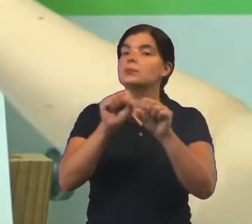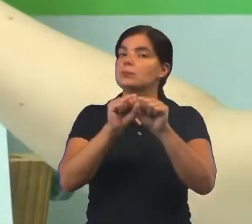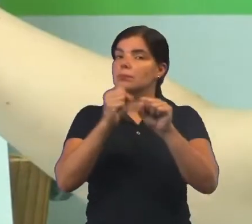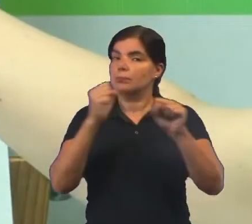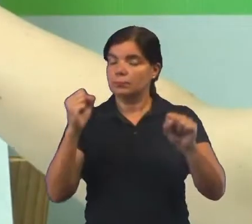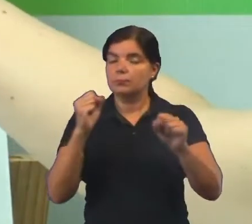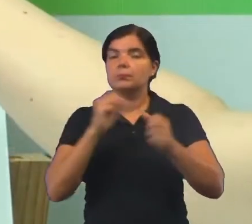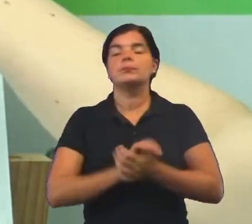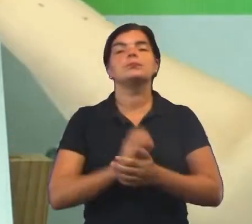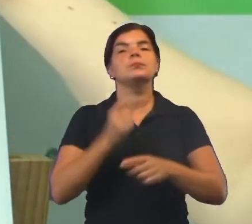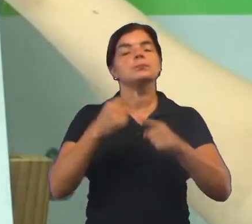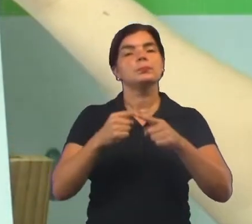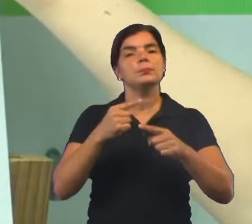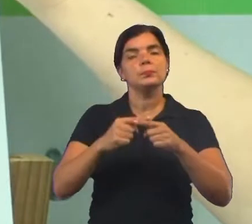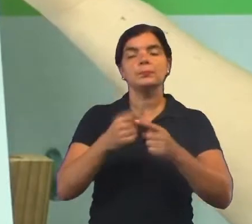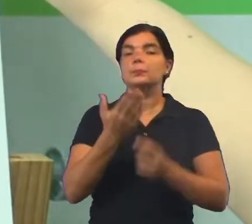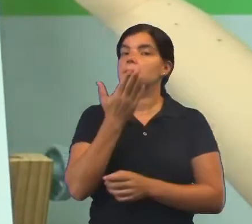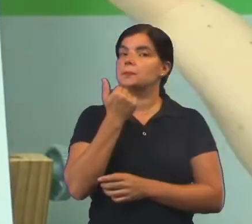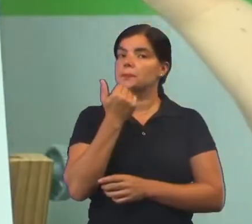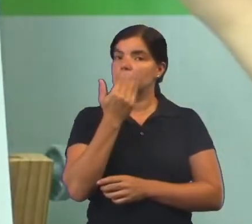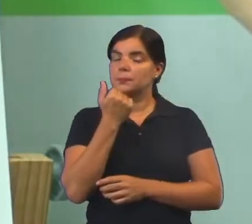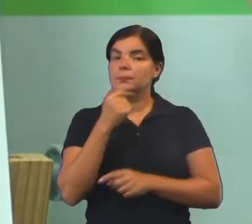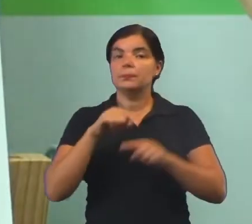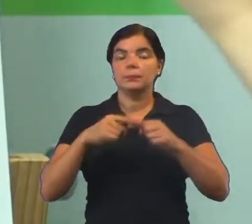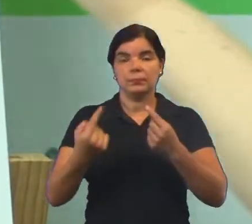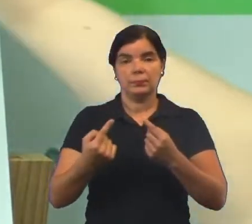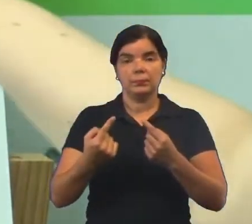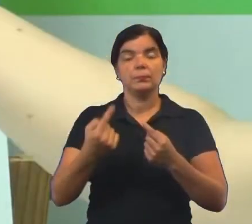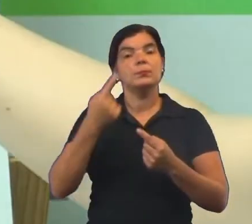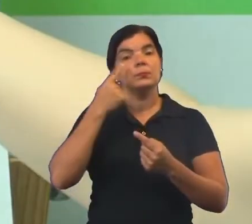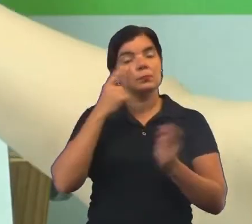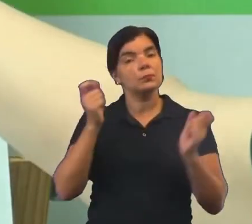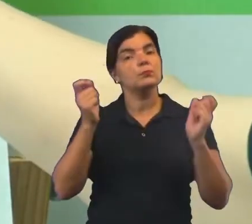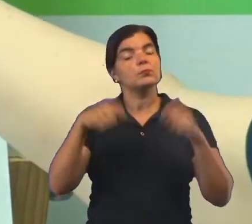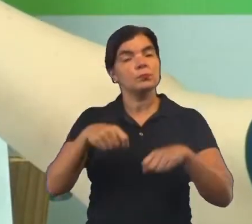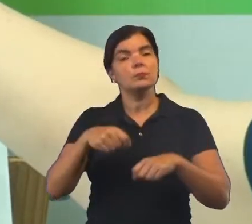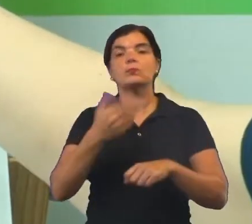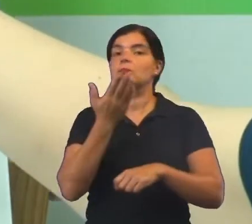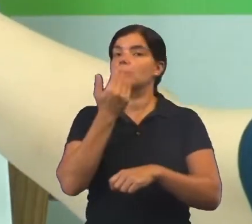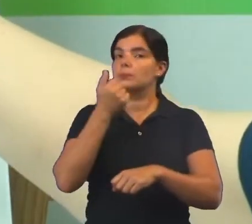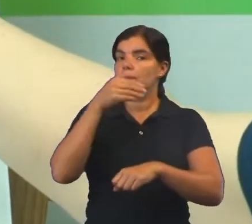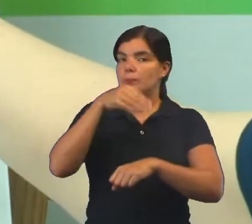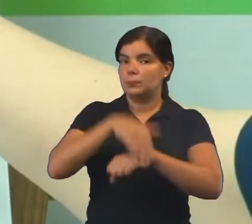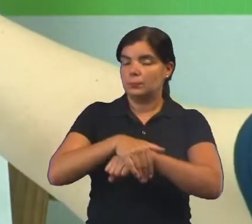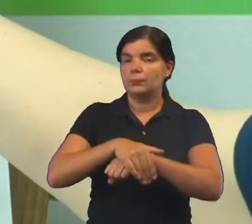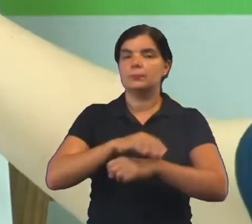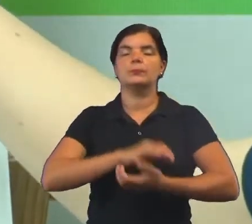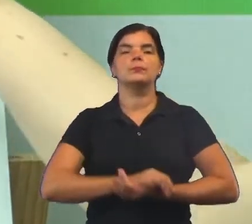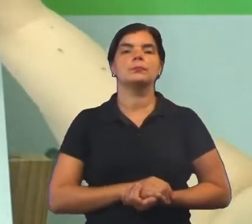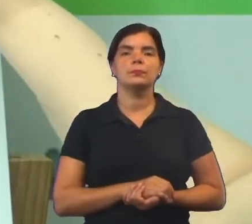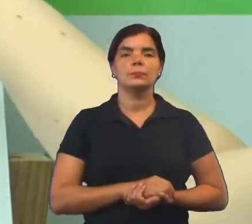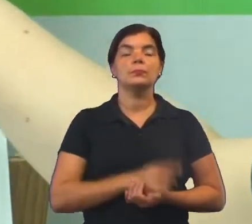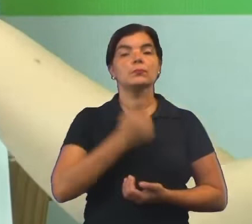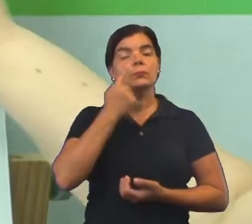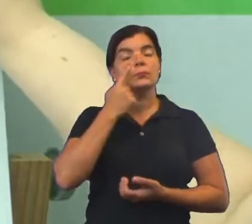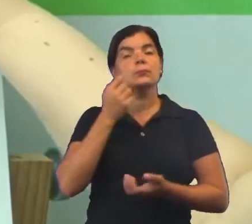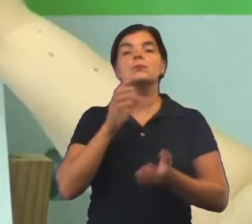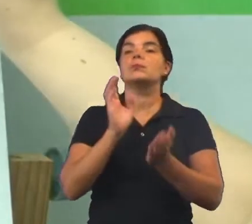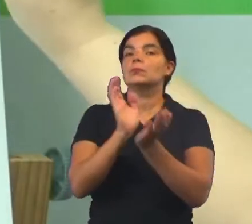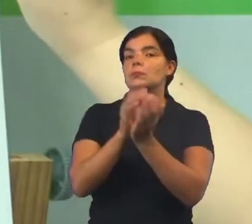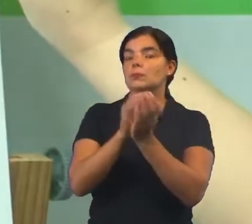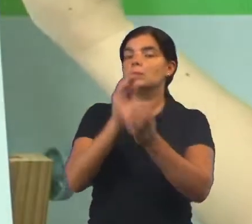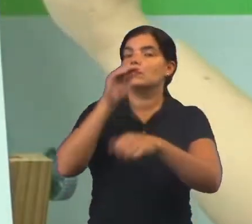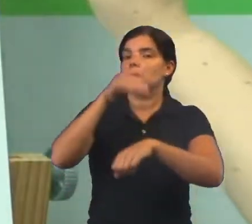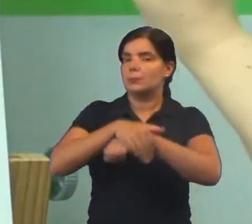grande, né? Porque come demais. Tanto que o bicho foi capaz de comer à noite, né? Ele comeu quem?